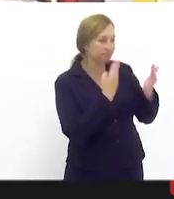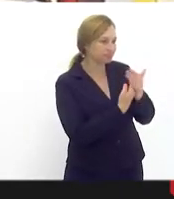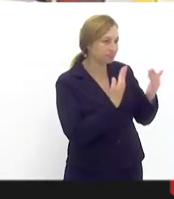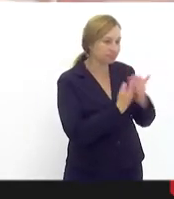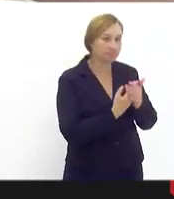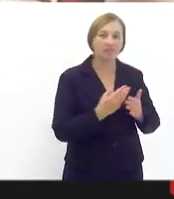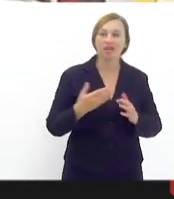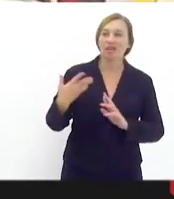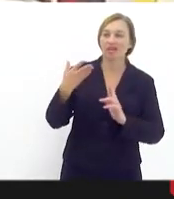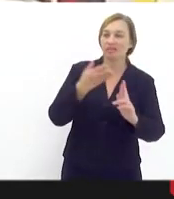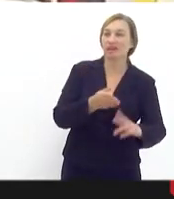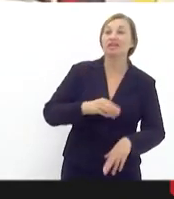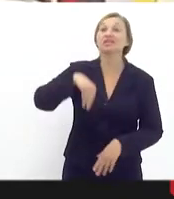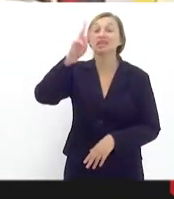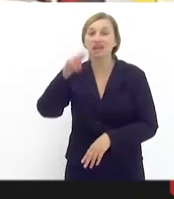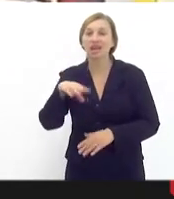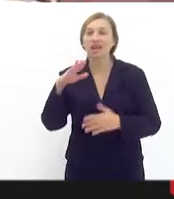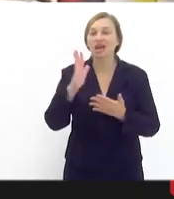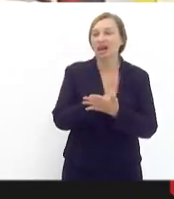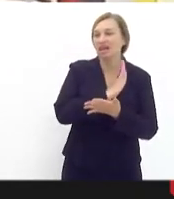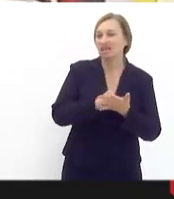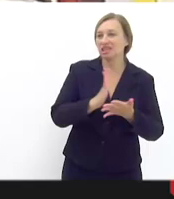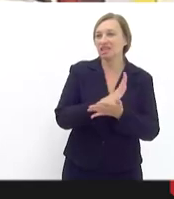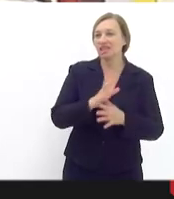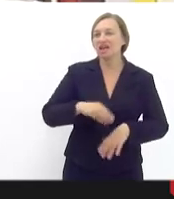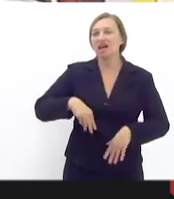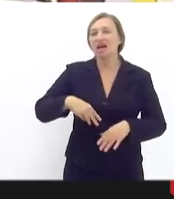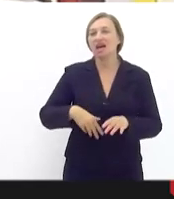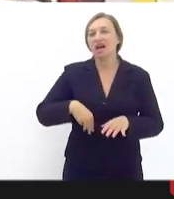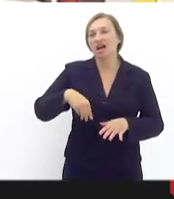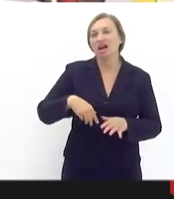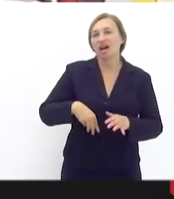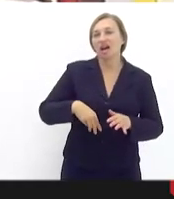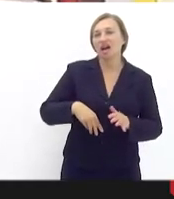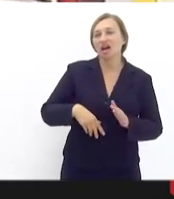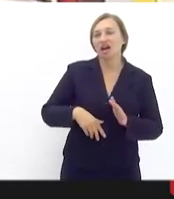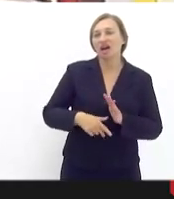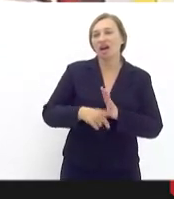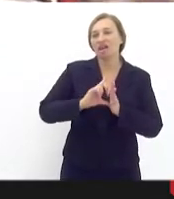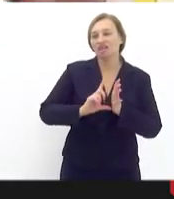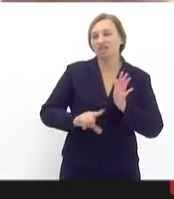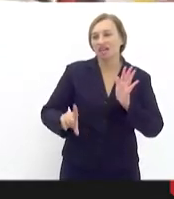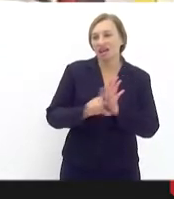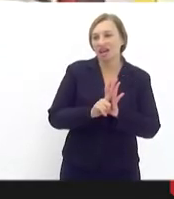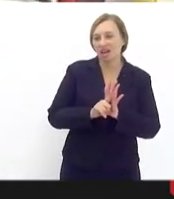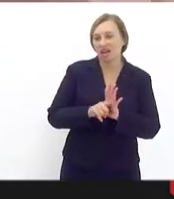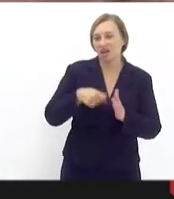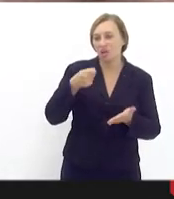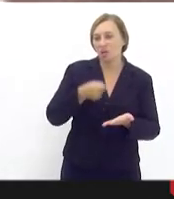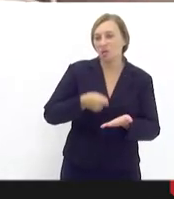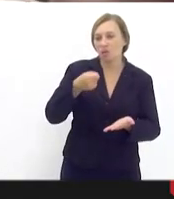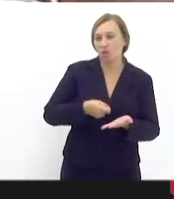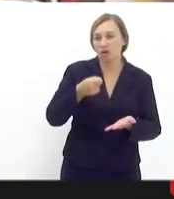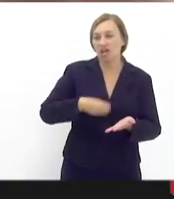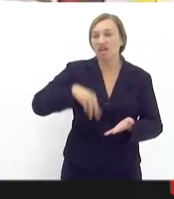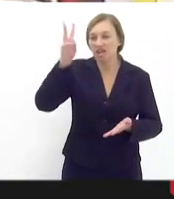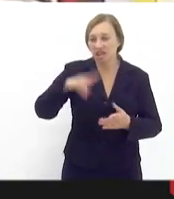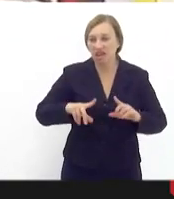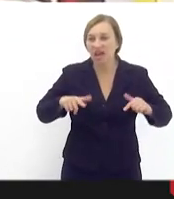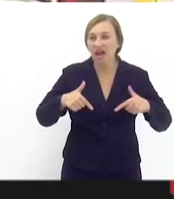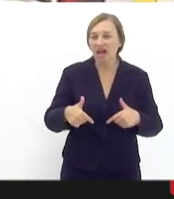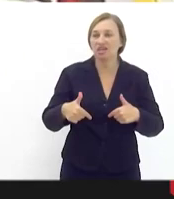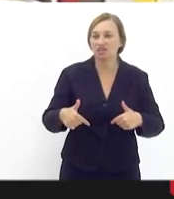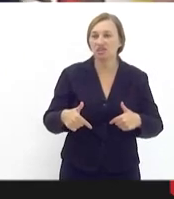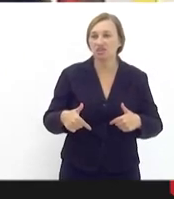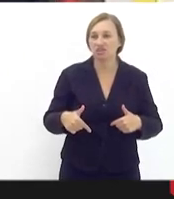quem é a referência, porque muitas vezes, antes da lei emplacar como obrigação, quem abre a porta e faz a coisa